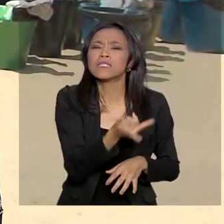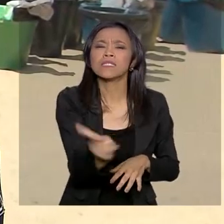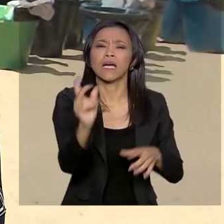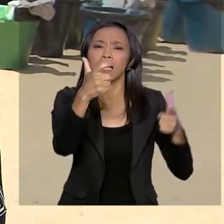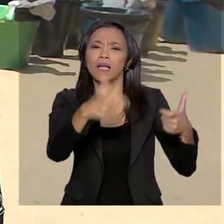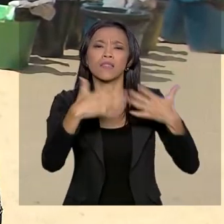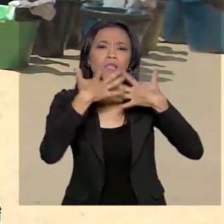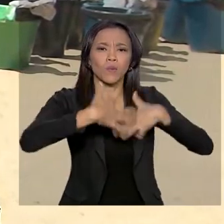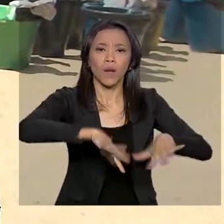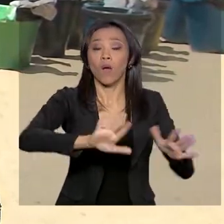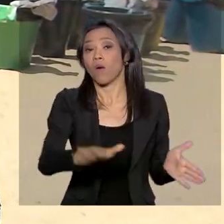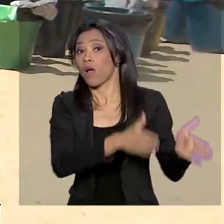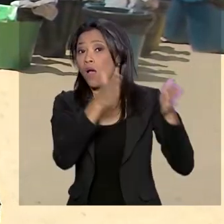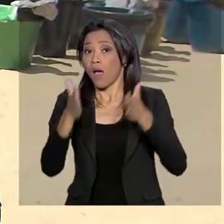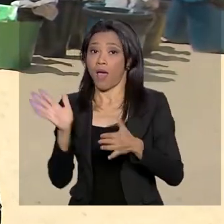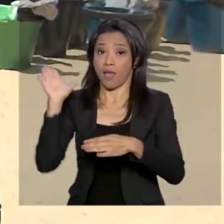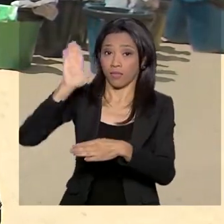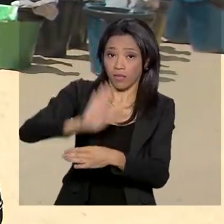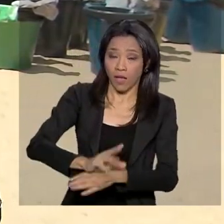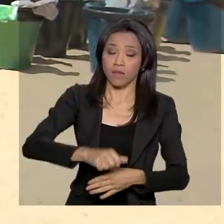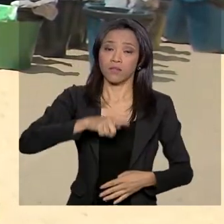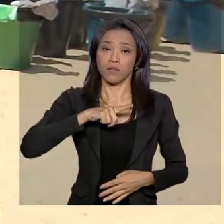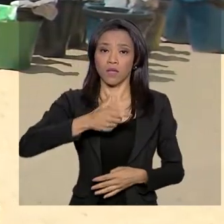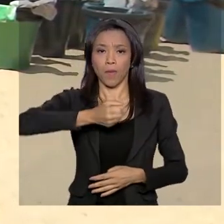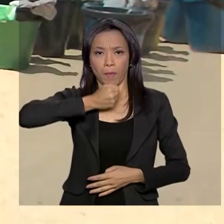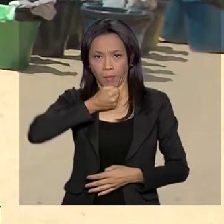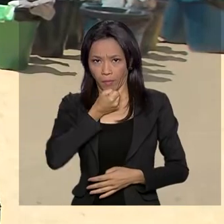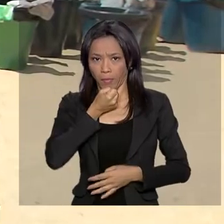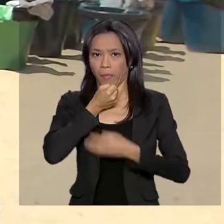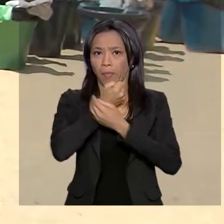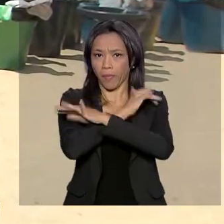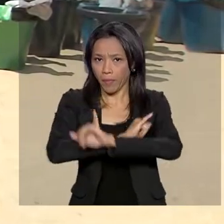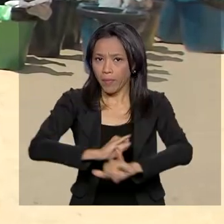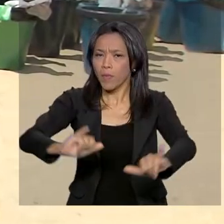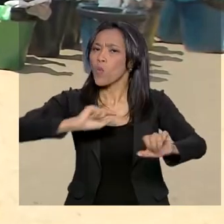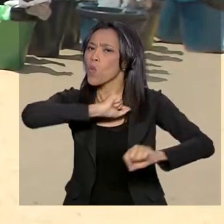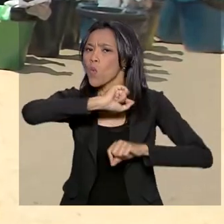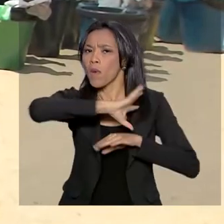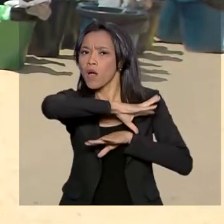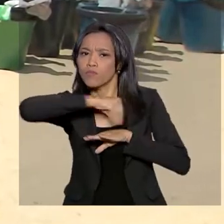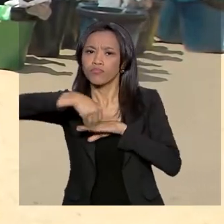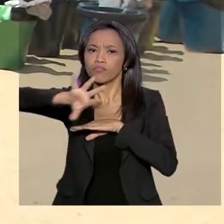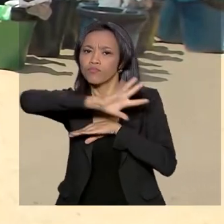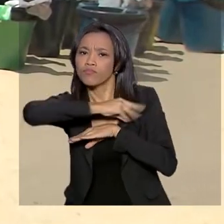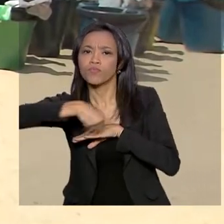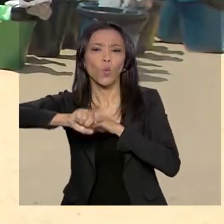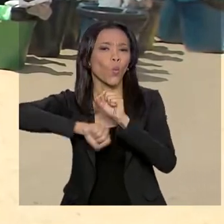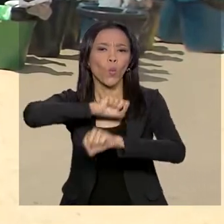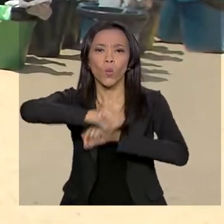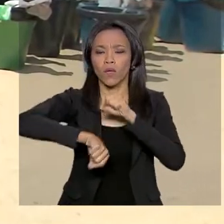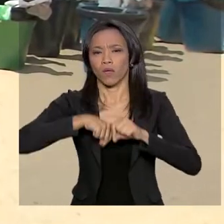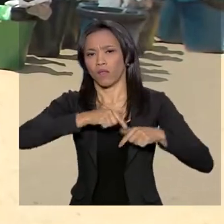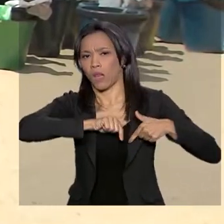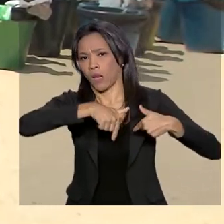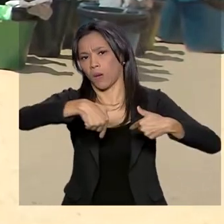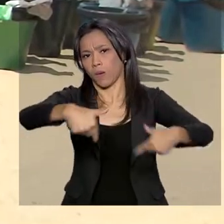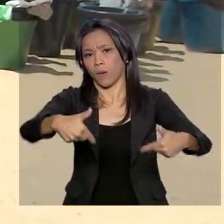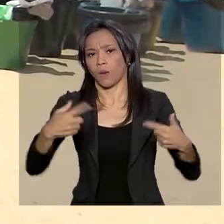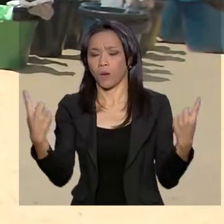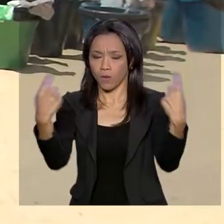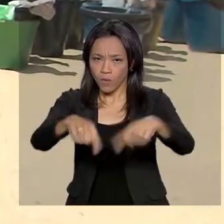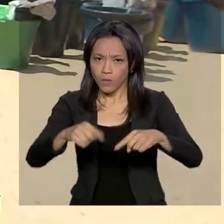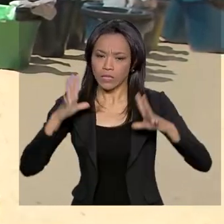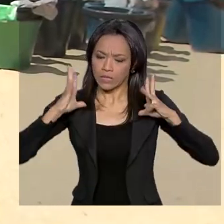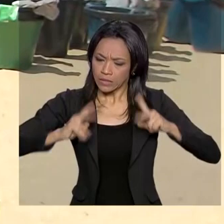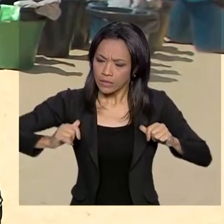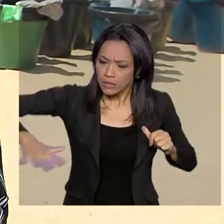de imprensa na capitania dos portos de pernambuco para informar sobre as ações de combate a essas manchas de